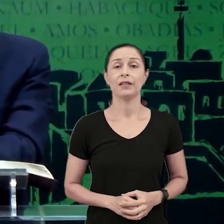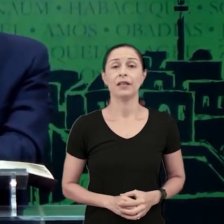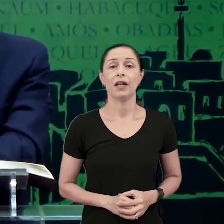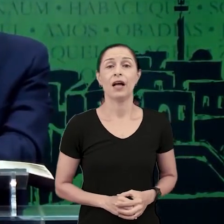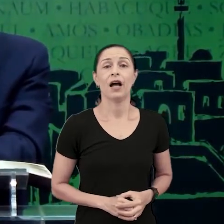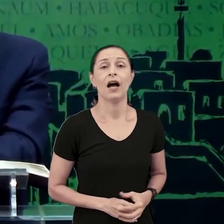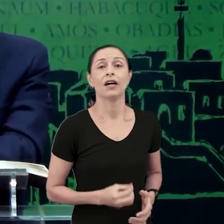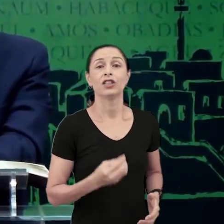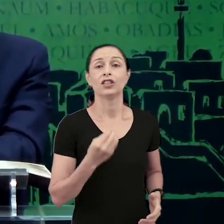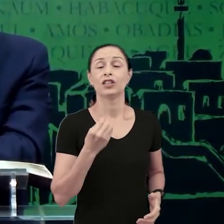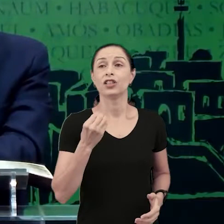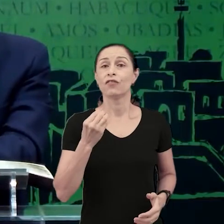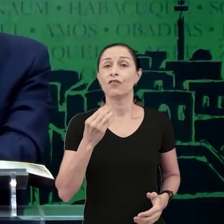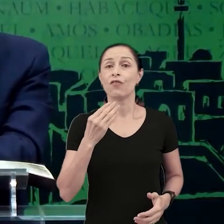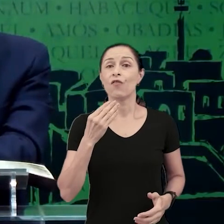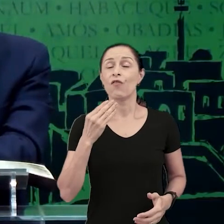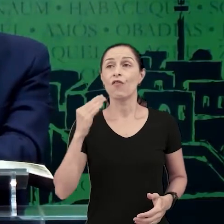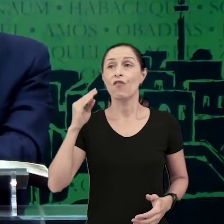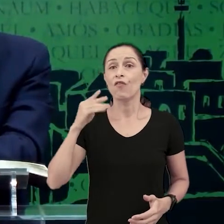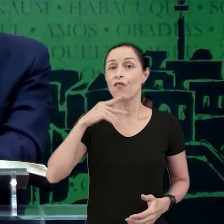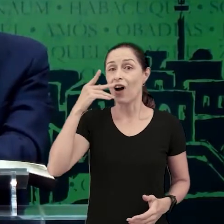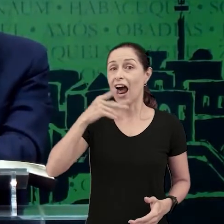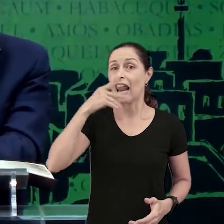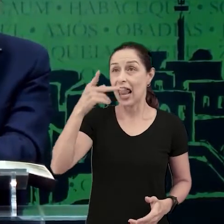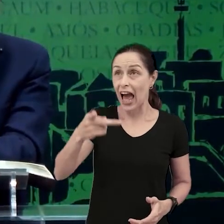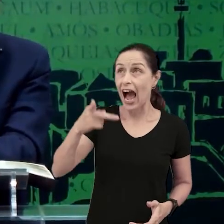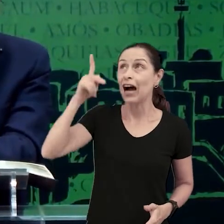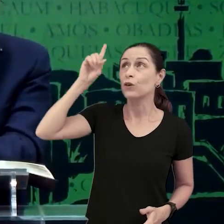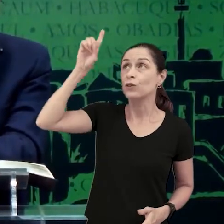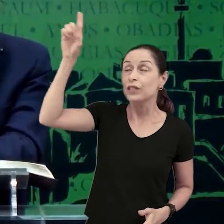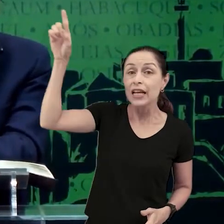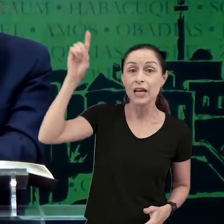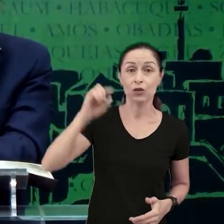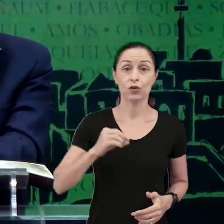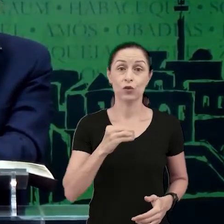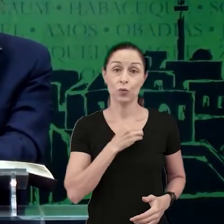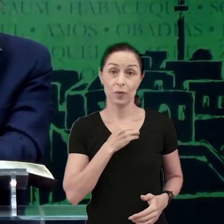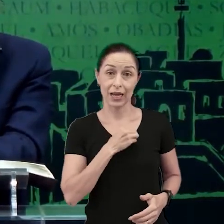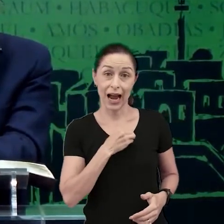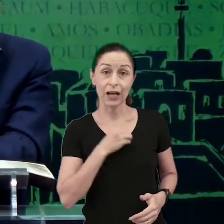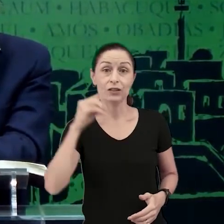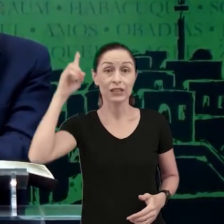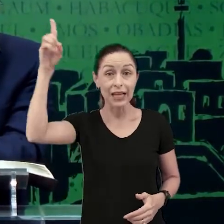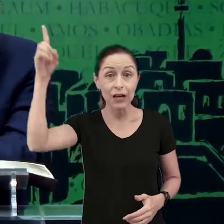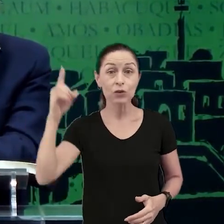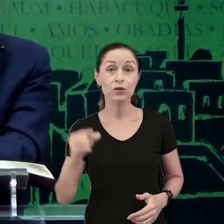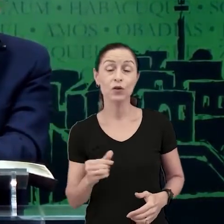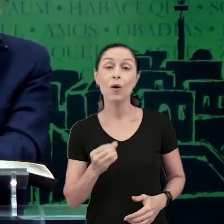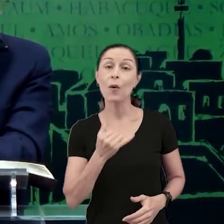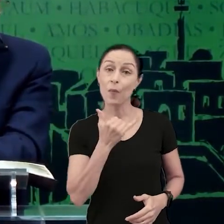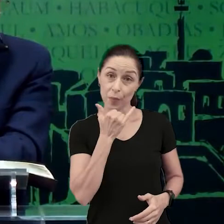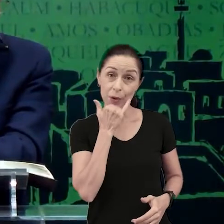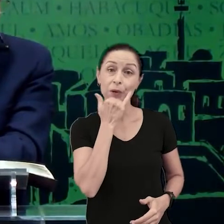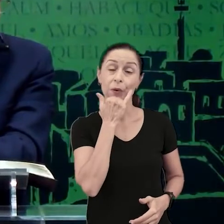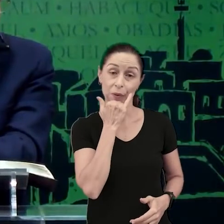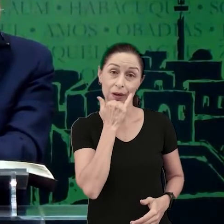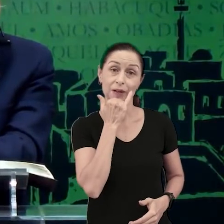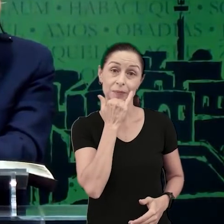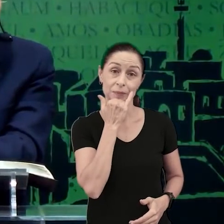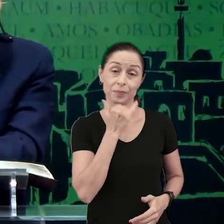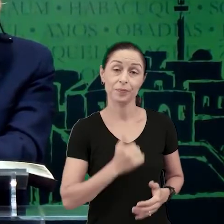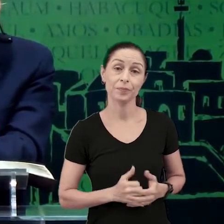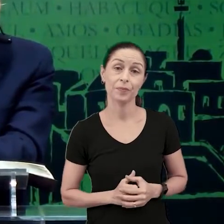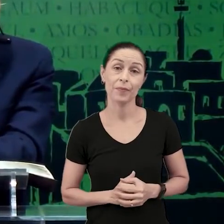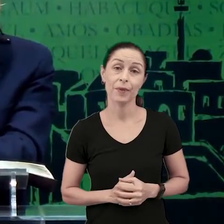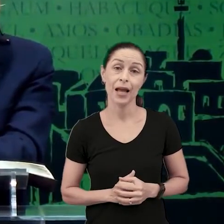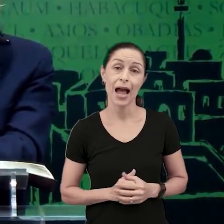confessarmos os nossos pecados, Ele é fiel e justo para perdoar os pecados nos purificar de toda injustiça. Aquele